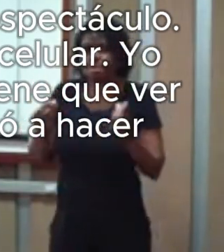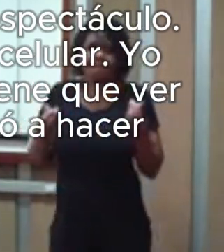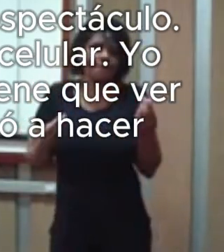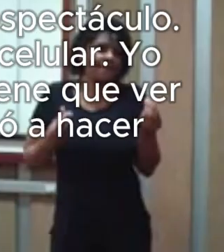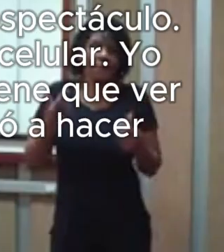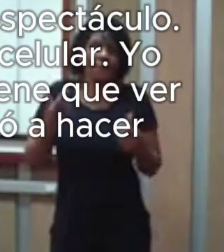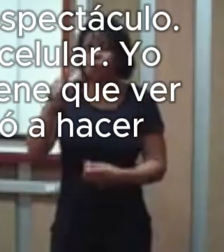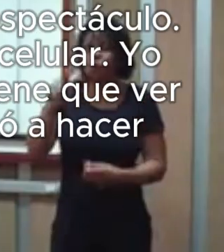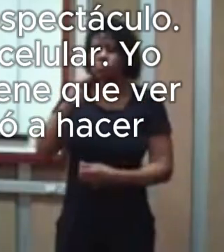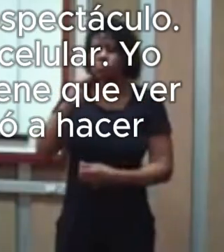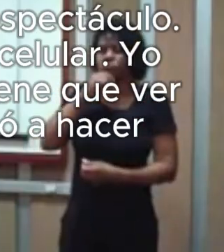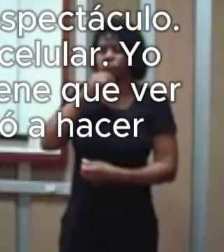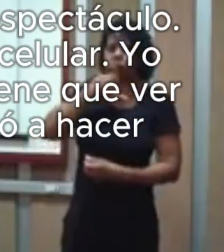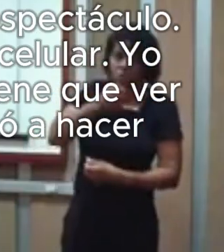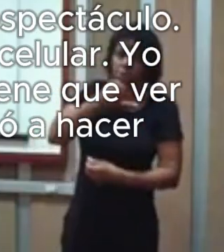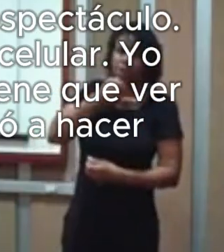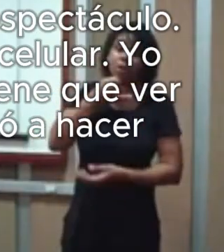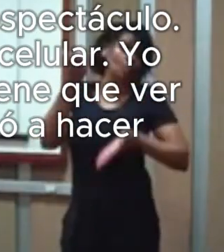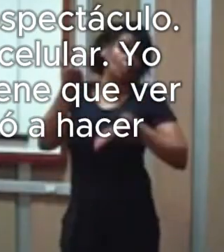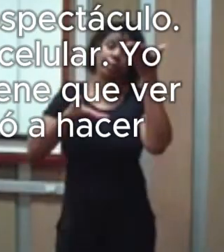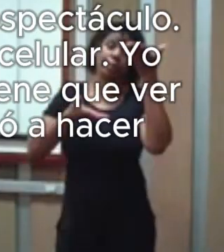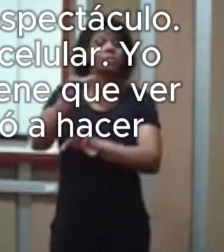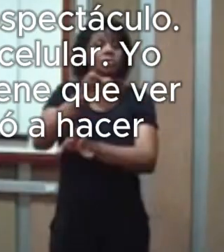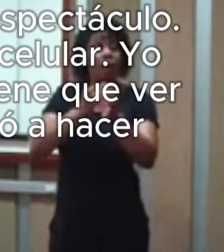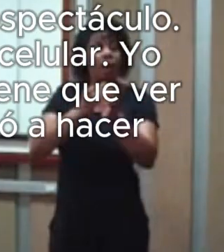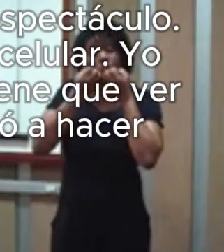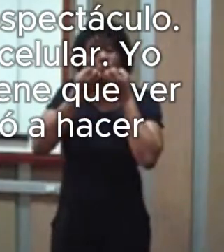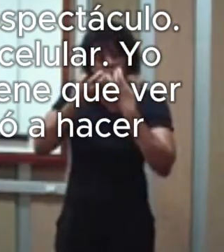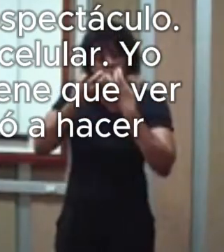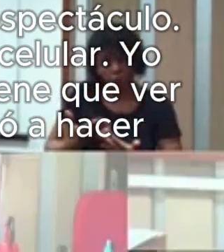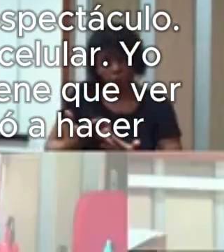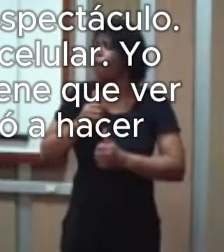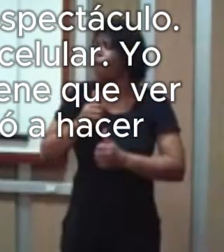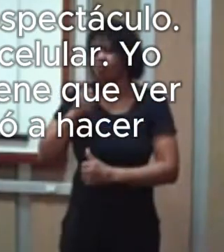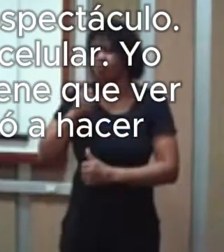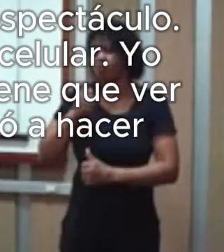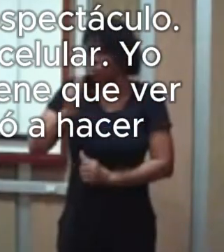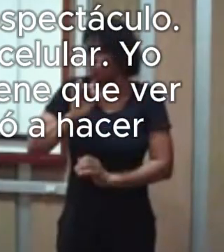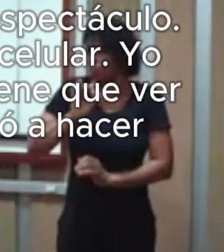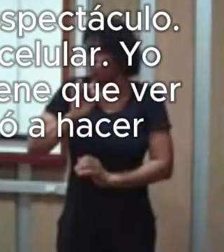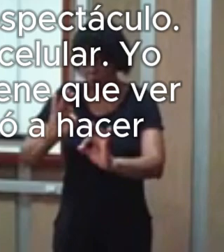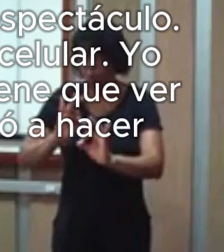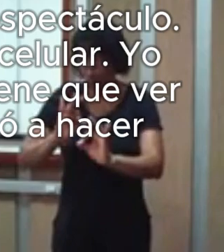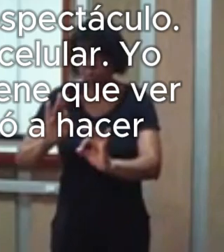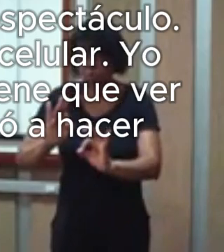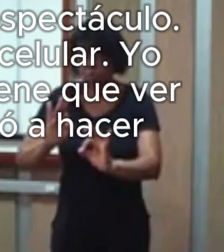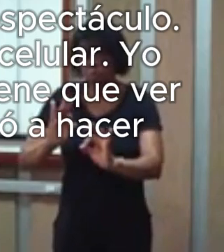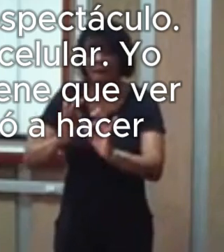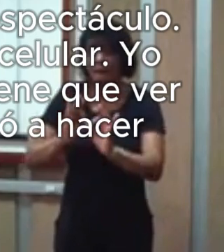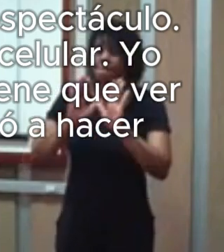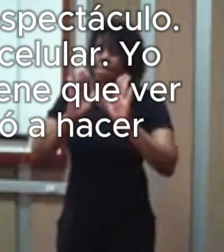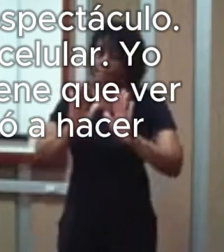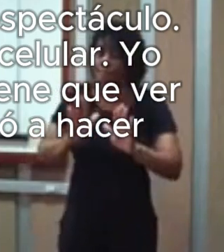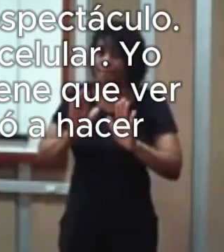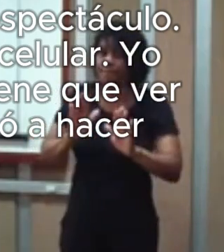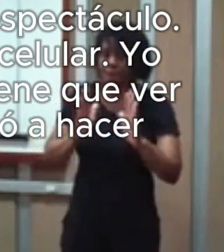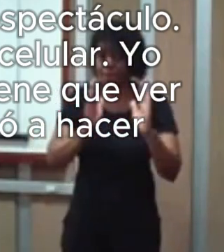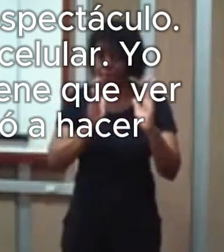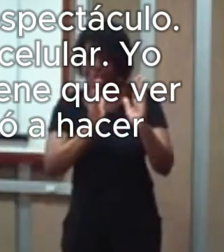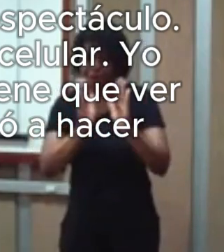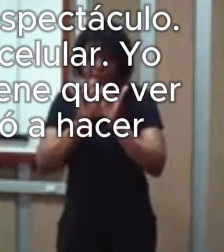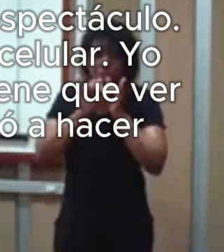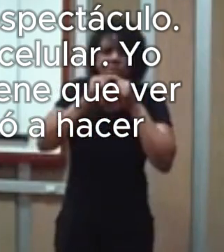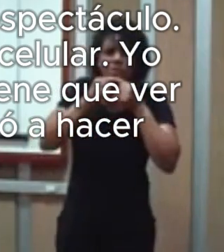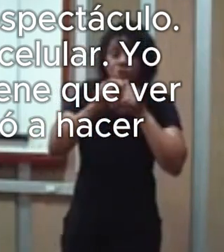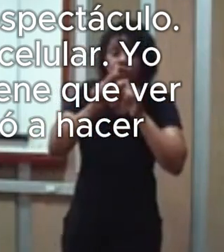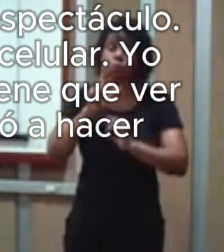não tenho decepção com a terapia celular. Eu acho que é boa, eu acho que é promissor, sim. Acho que parte da decepção tem a